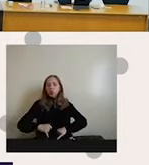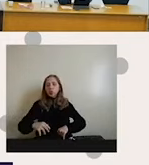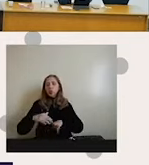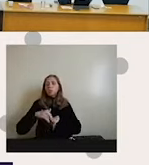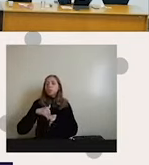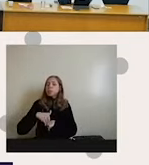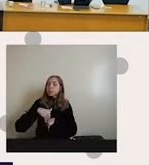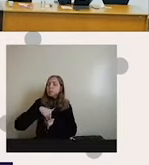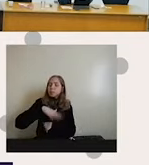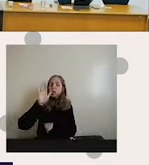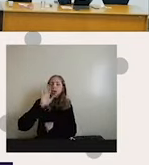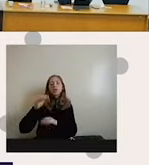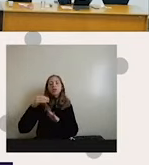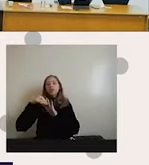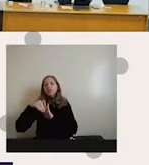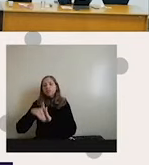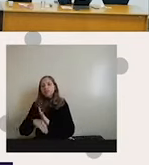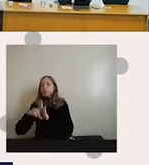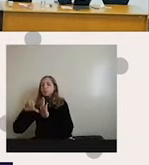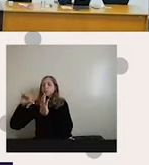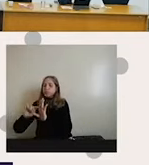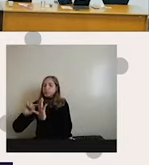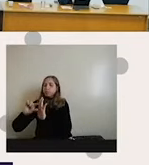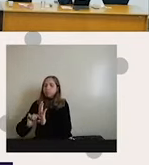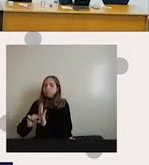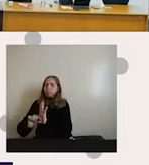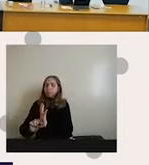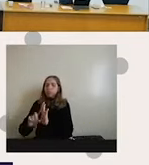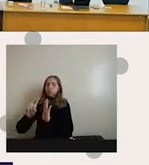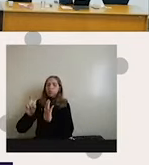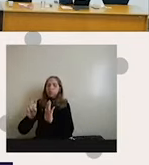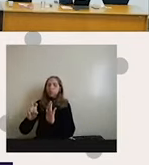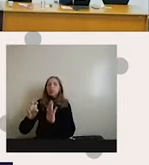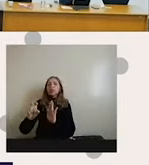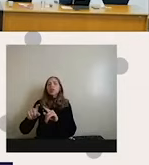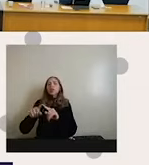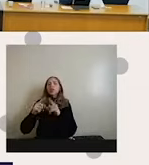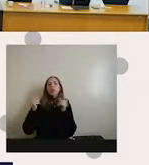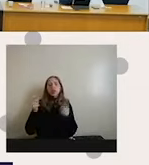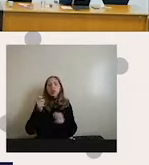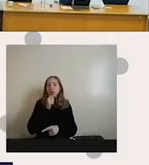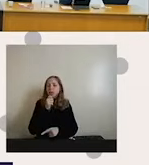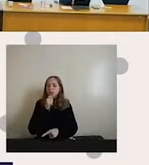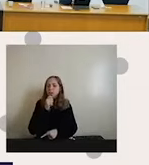baixos índices, cada vez decrescentes em relação a suicídios, mas que aqui no sul do mundo, como